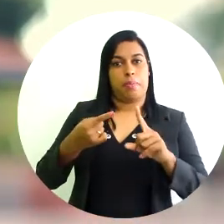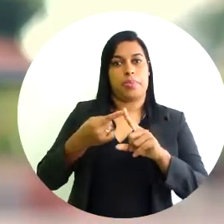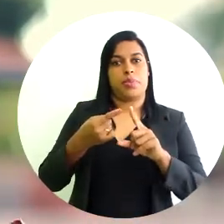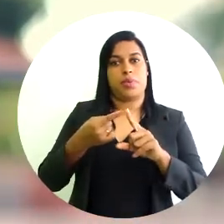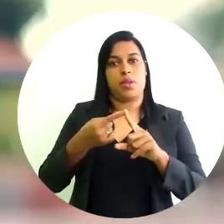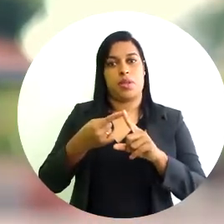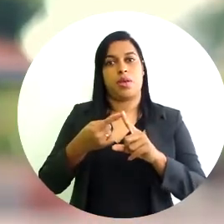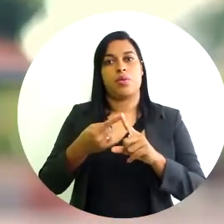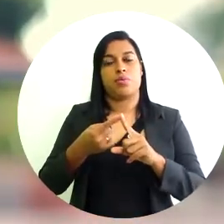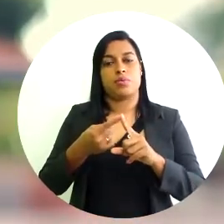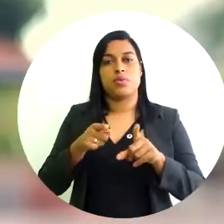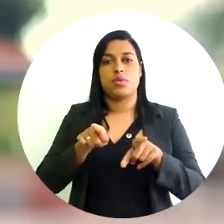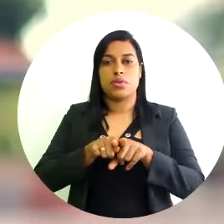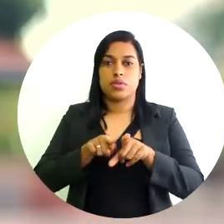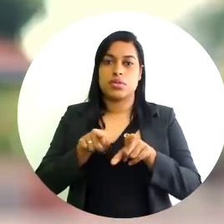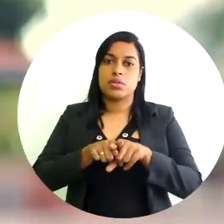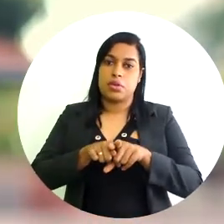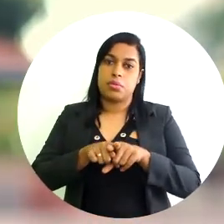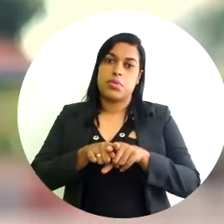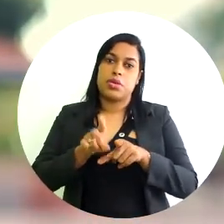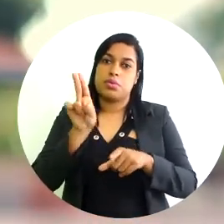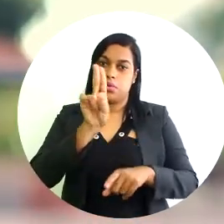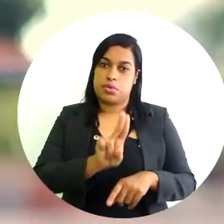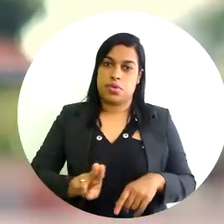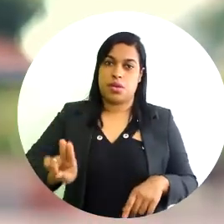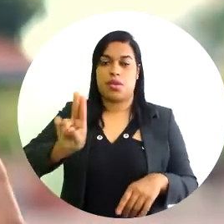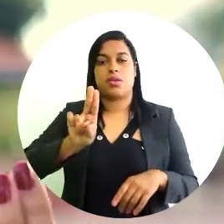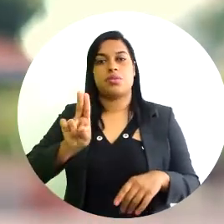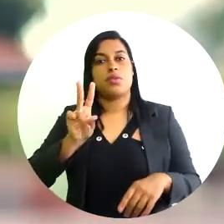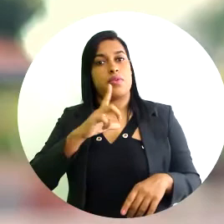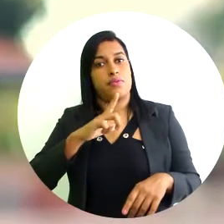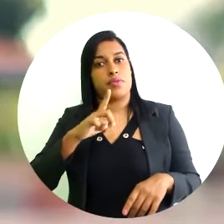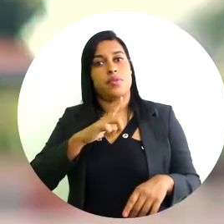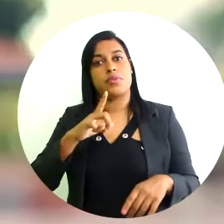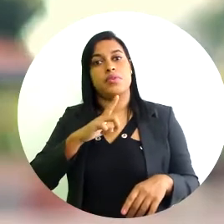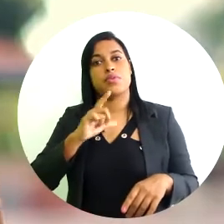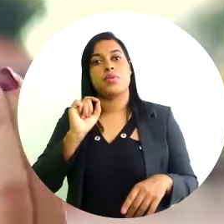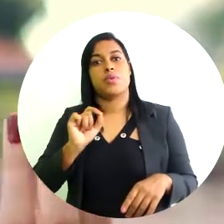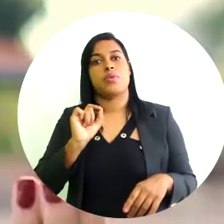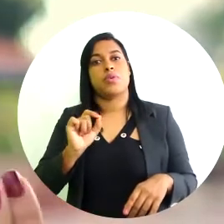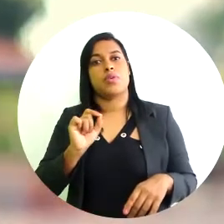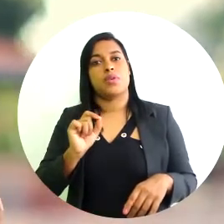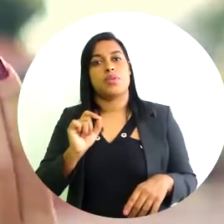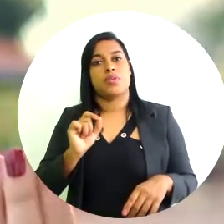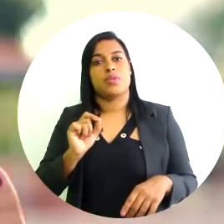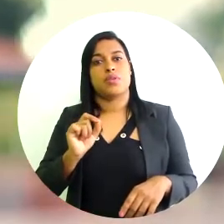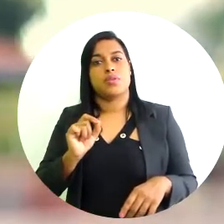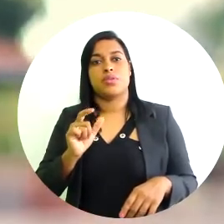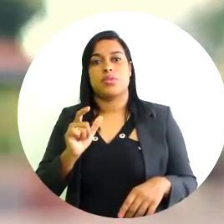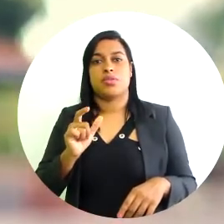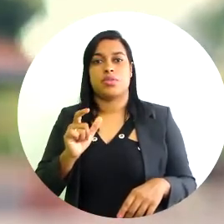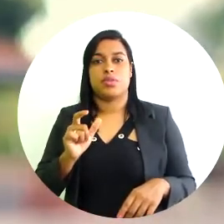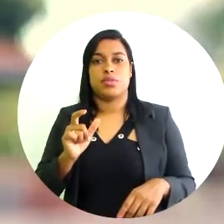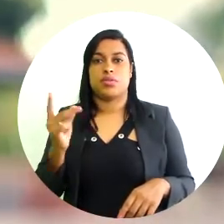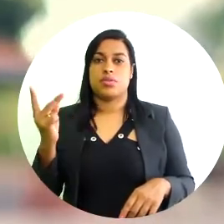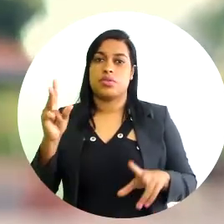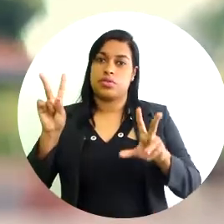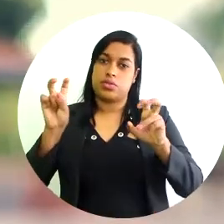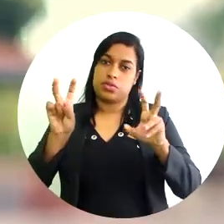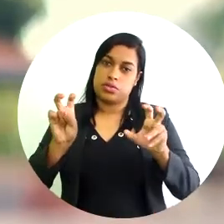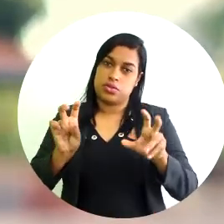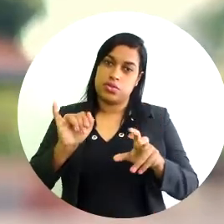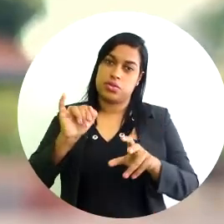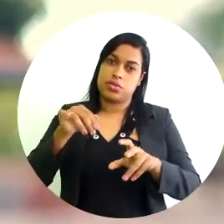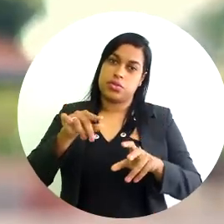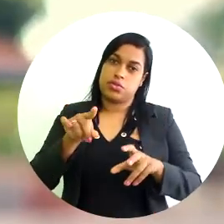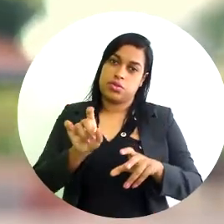autor, e também para o usuário. Então aí eu vou ter uma ponte que funciona através dos termos de